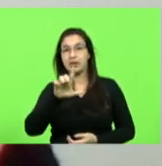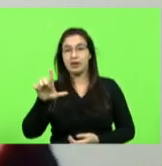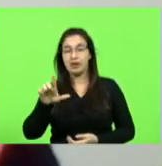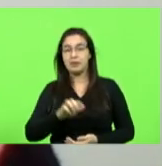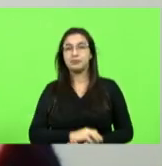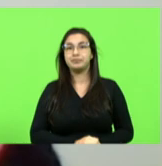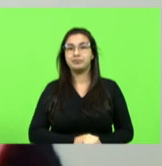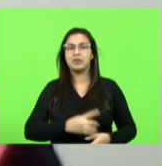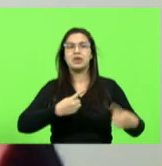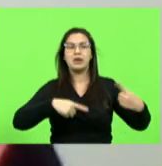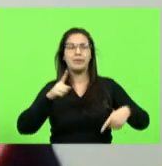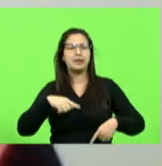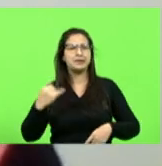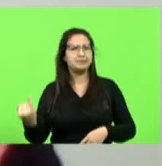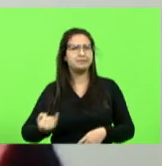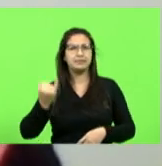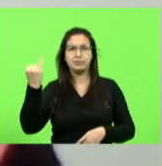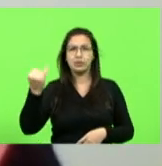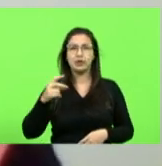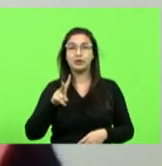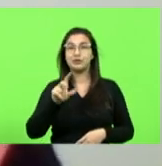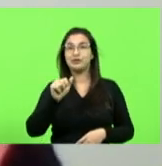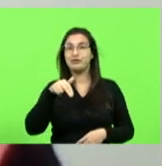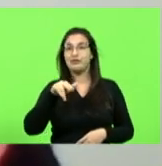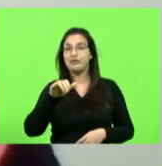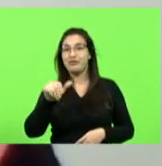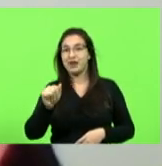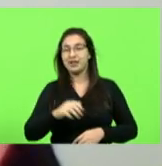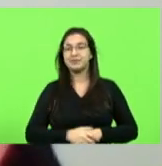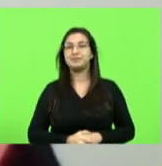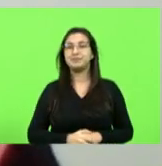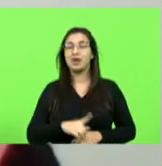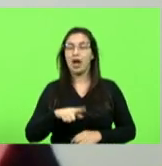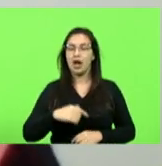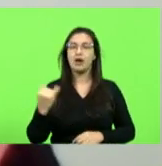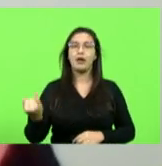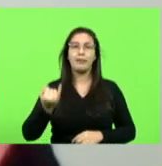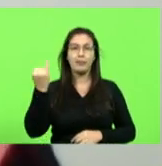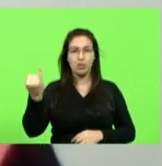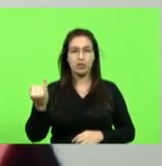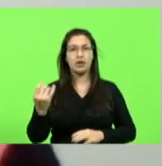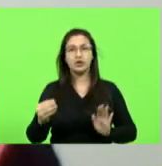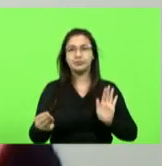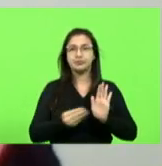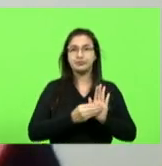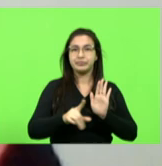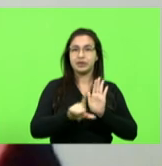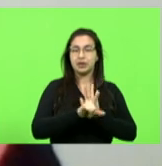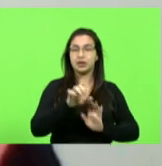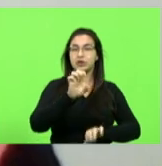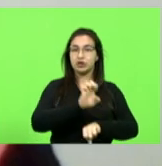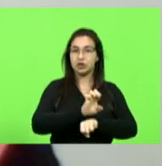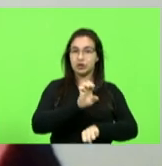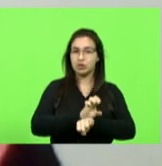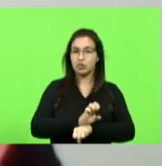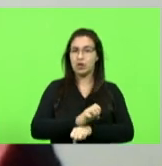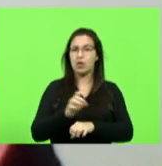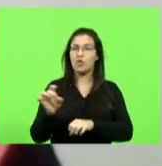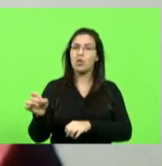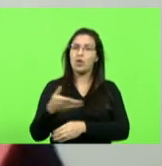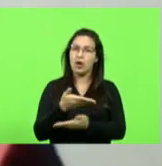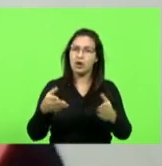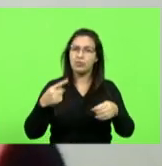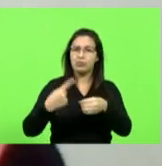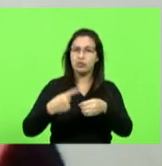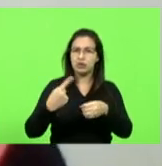muito importante. Vânia Machado, será importante a regulamentação da lei estadual para que os municípios também sigam